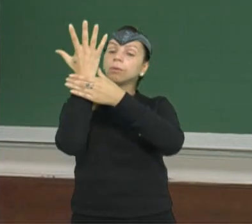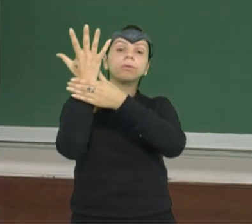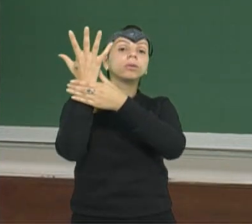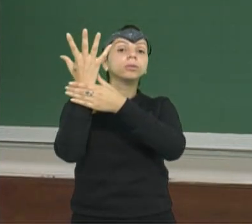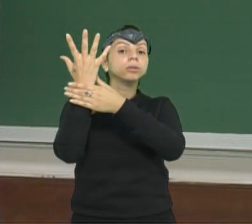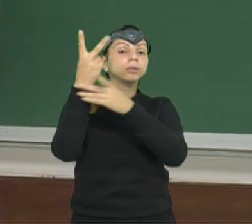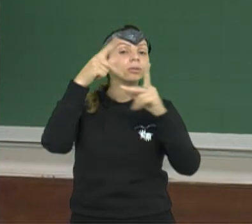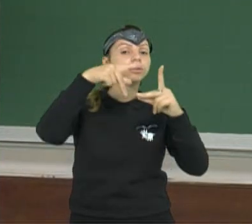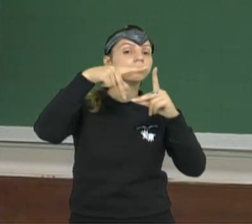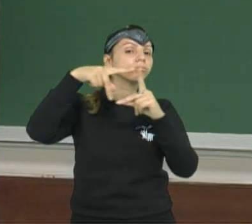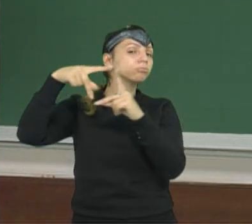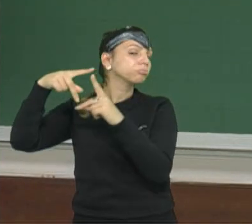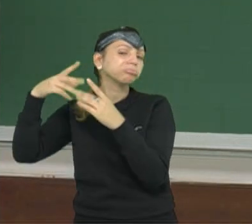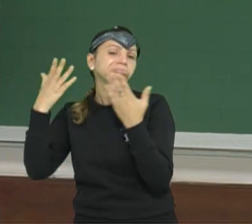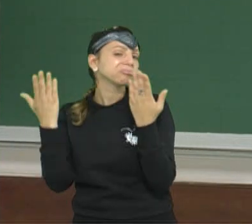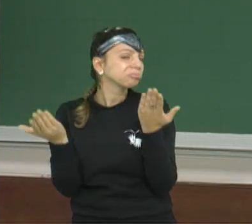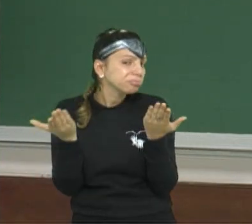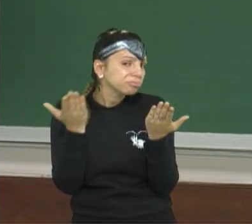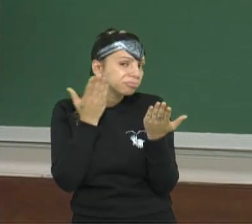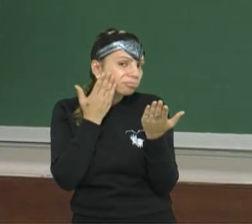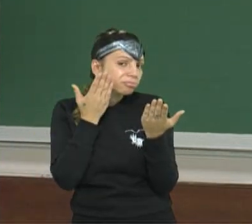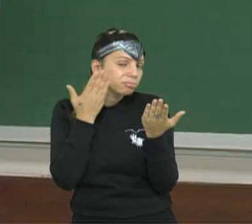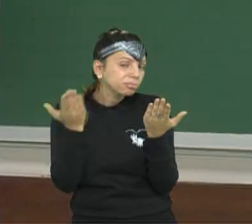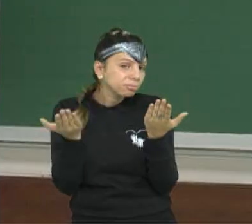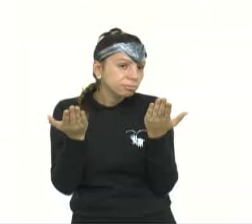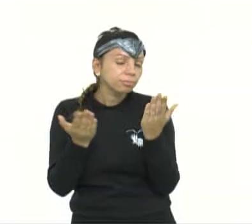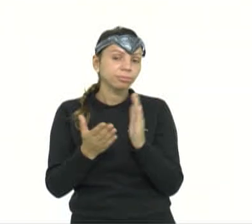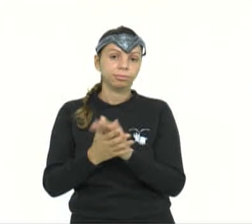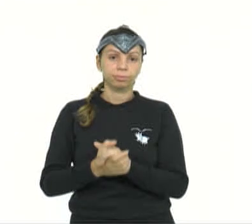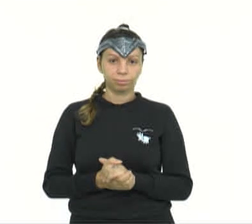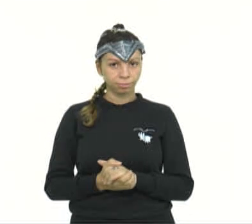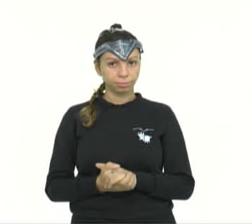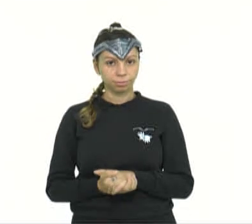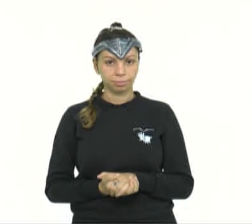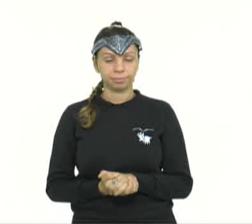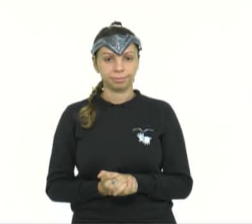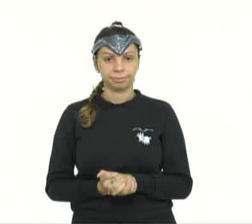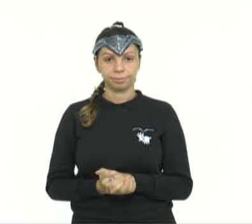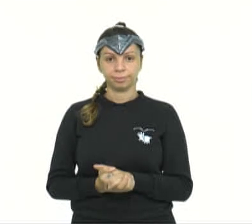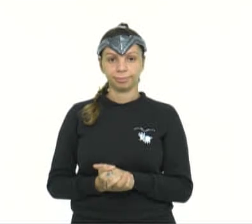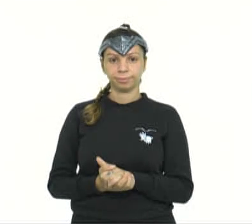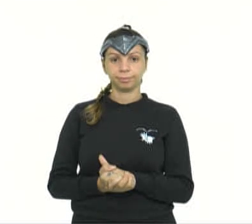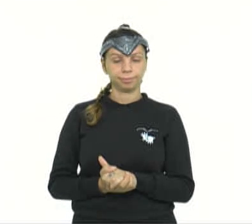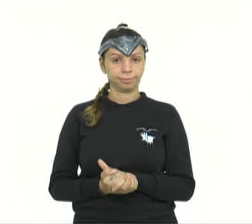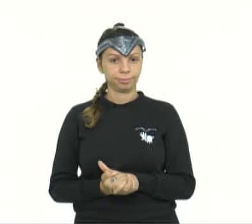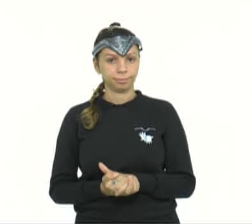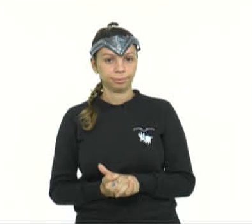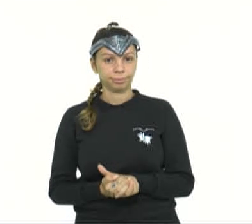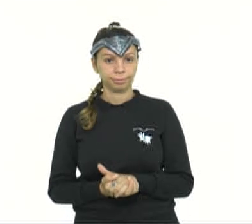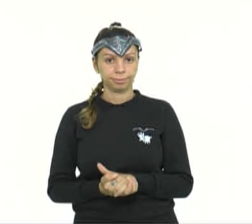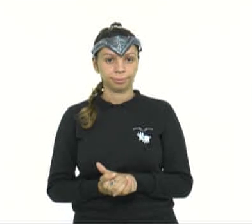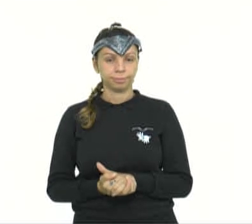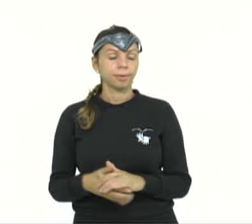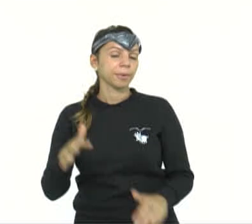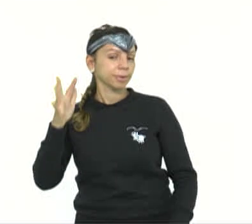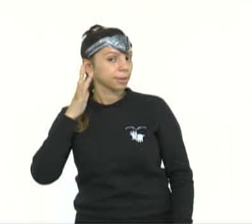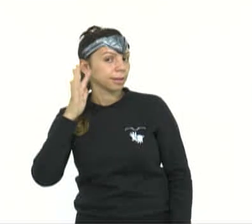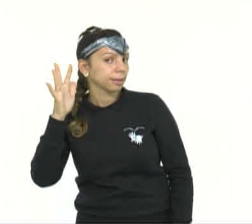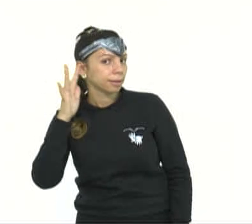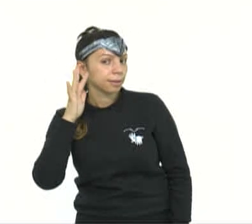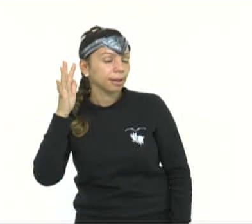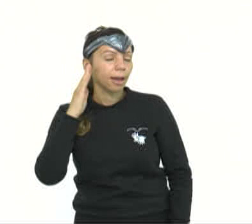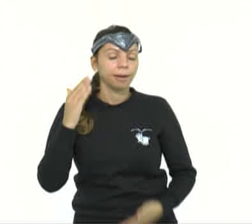strips? Você sabe? Vamos ver então com a teacher? Olha lá. Essa ideia de comic strips vem lá